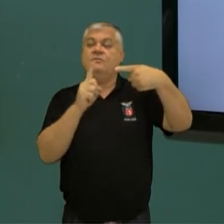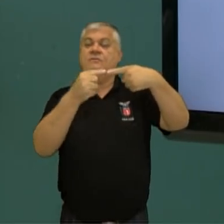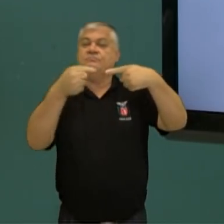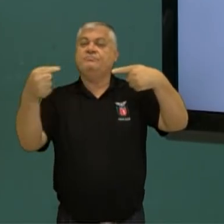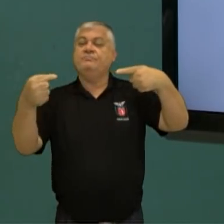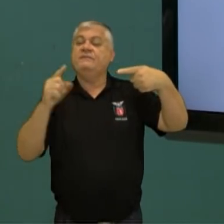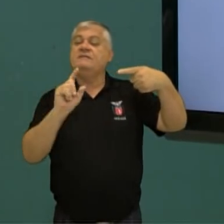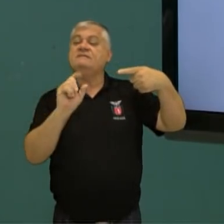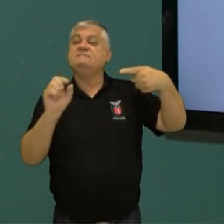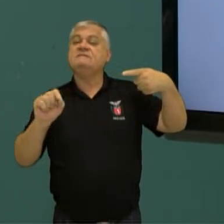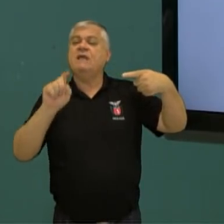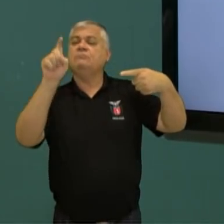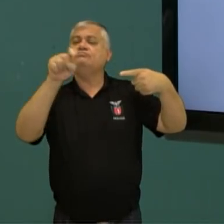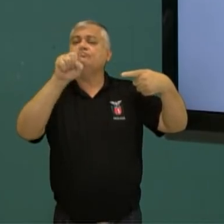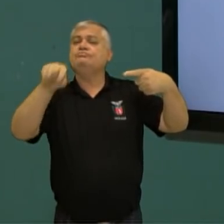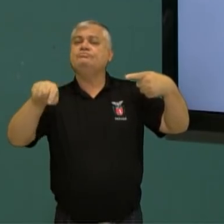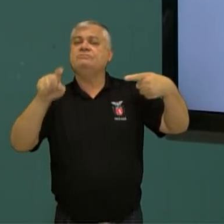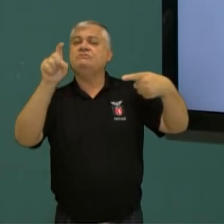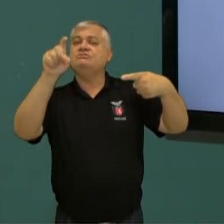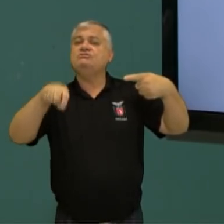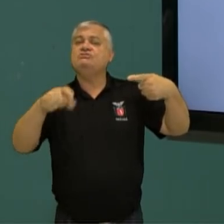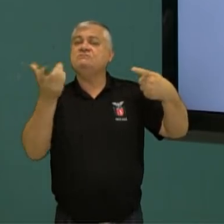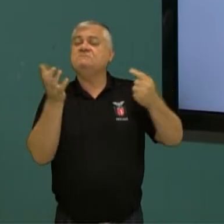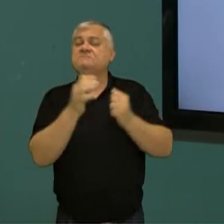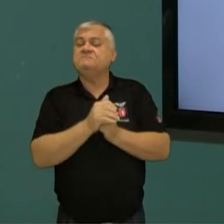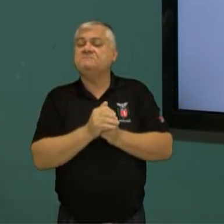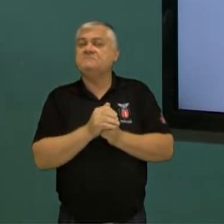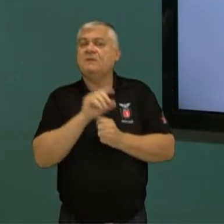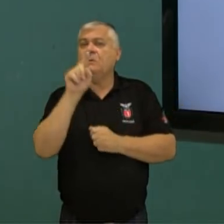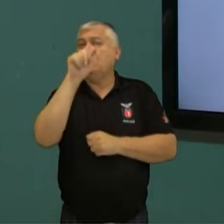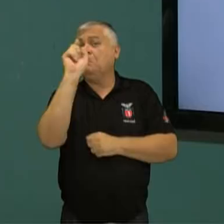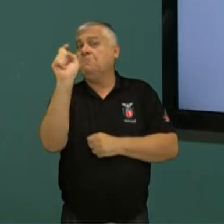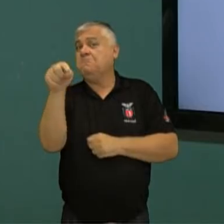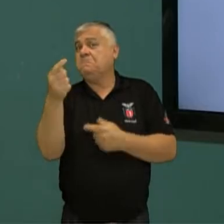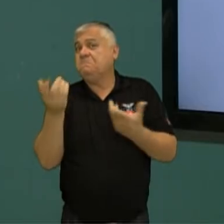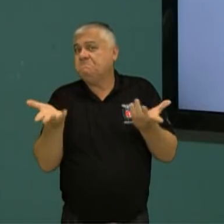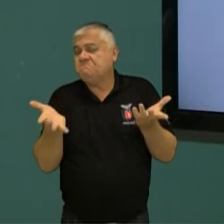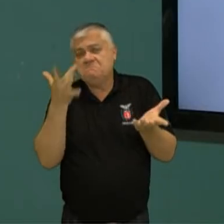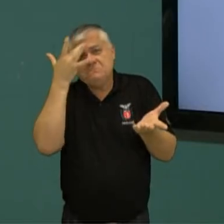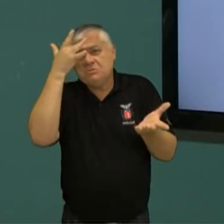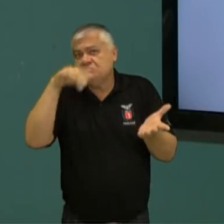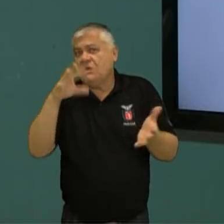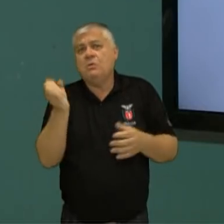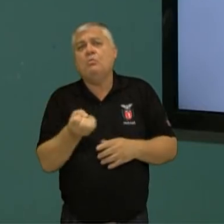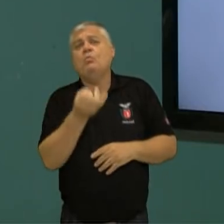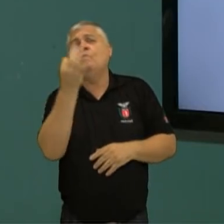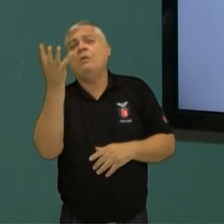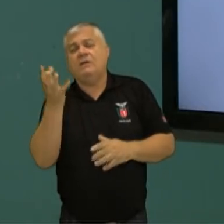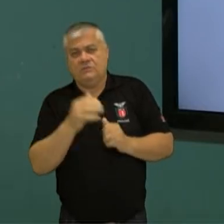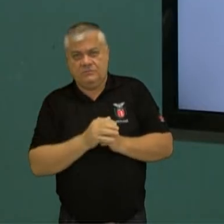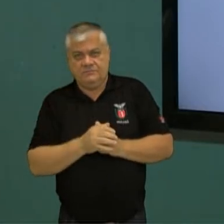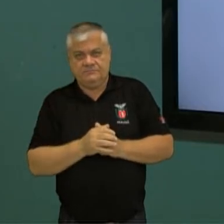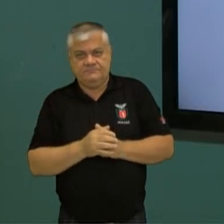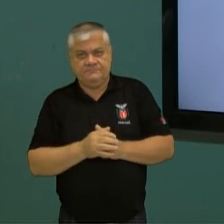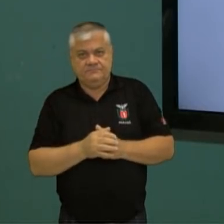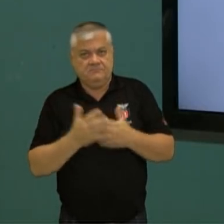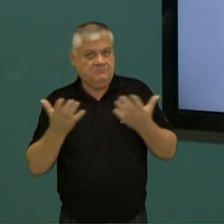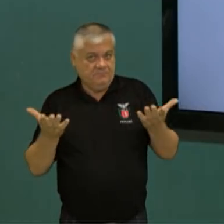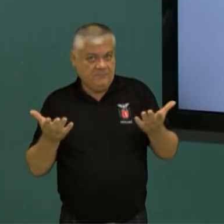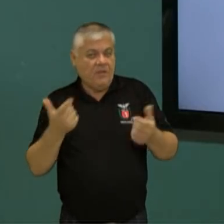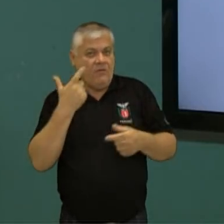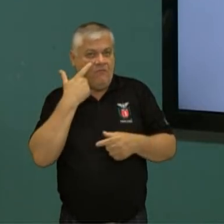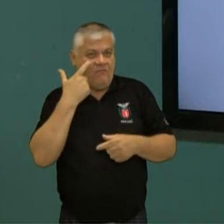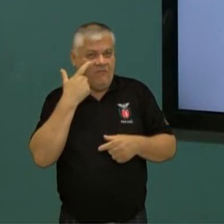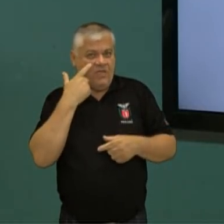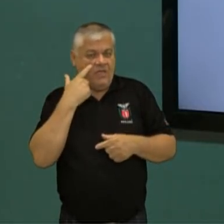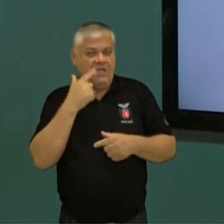Nos slides anteriores, o professor usou um X para te dar a ideia de que eu precisava calcular um numerador, tá? Então, eu não vou colocar a letra aqui